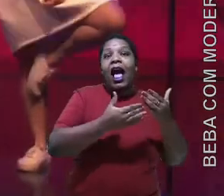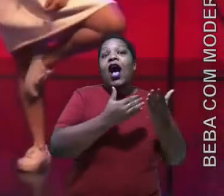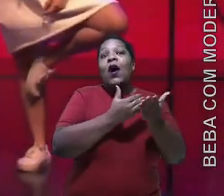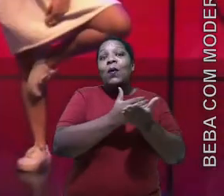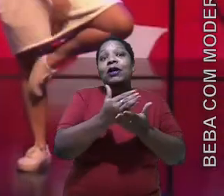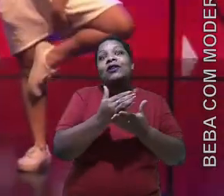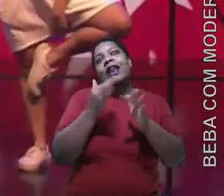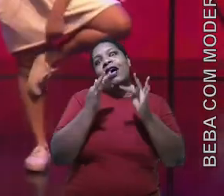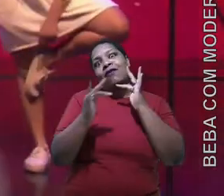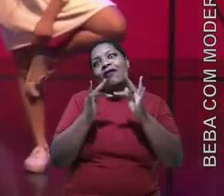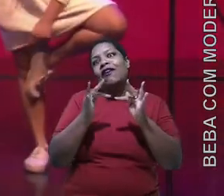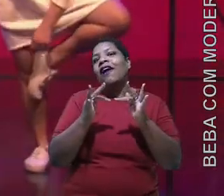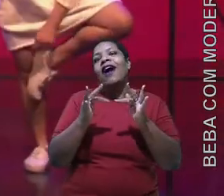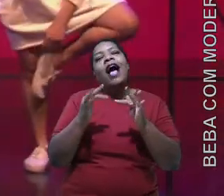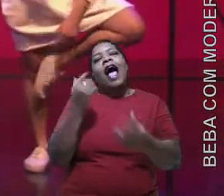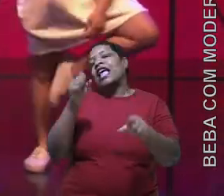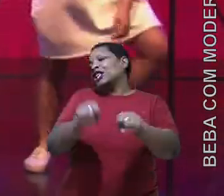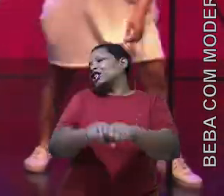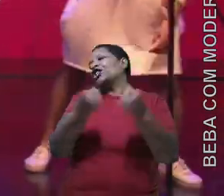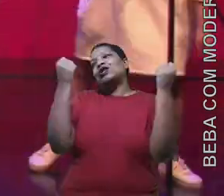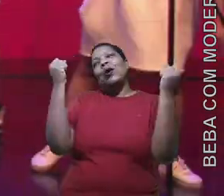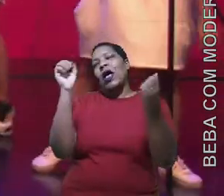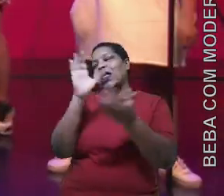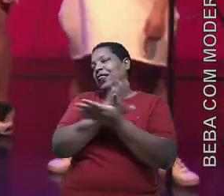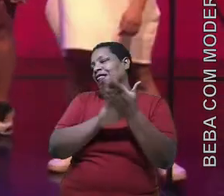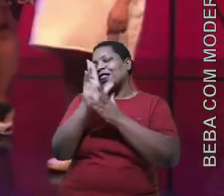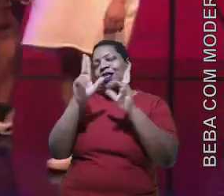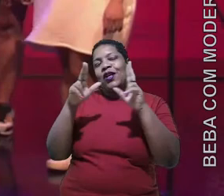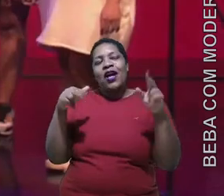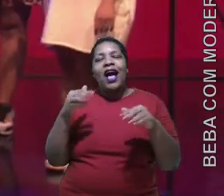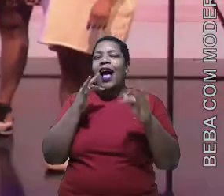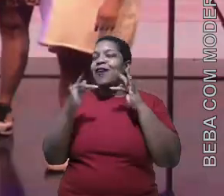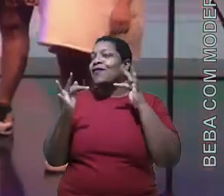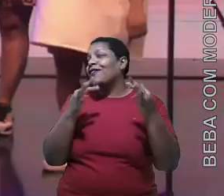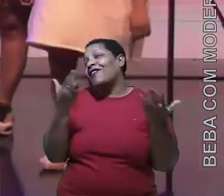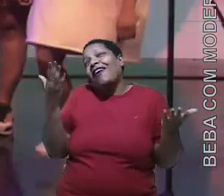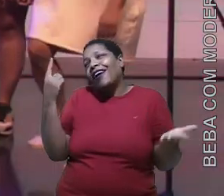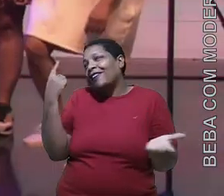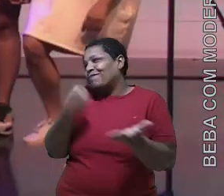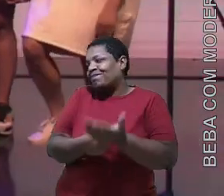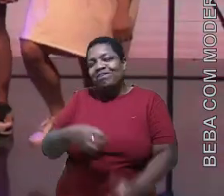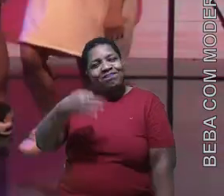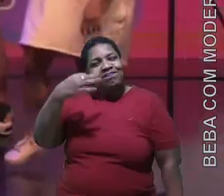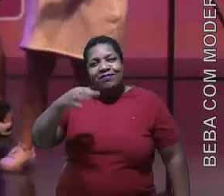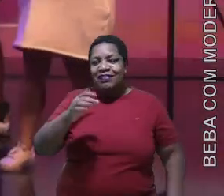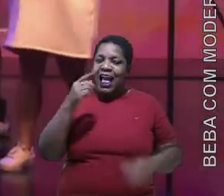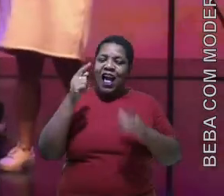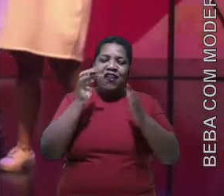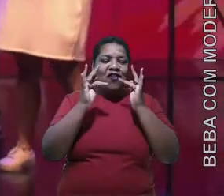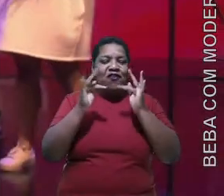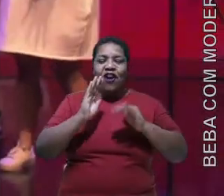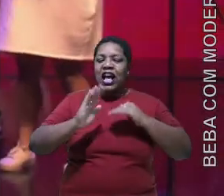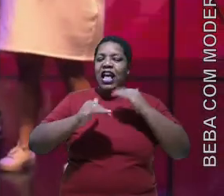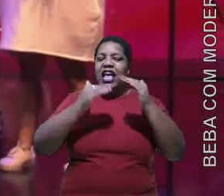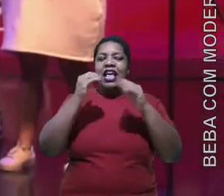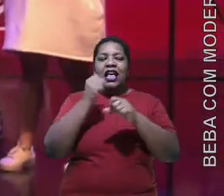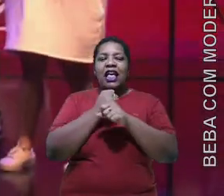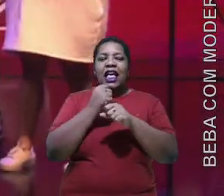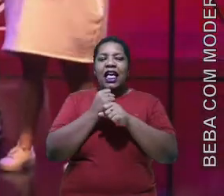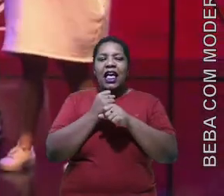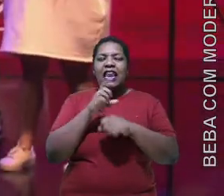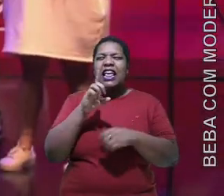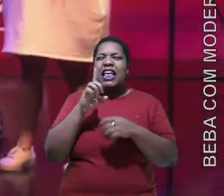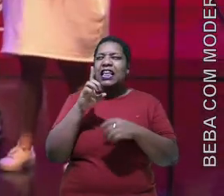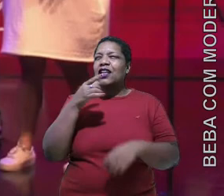fofoca fofoca não importa coisa que criado por favor Contate a clínica não era era assim que